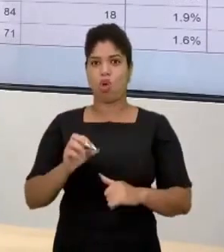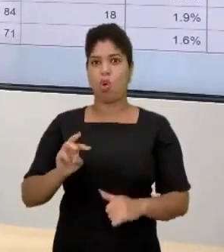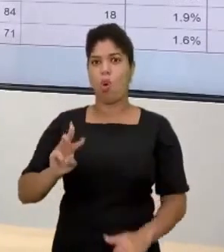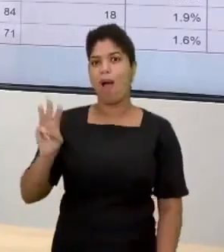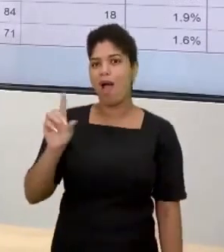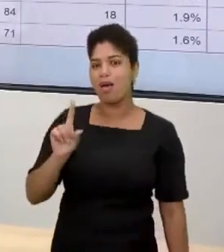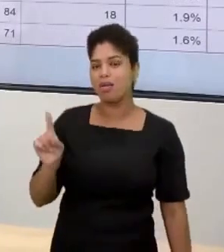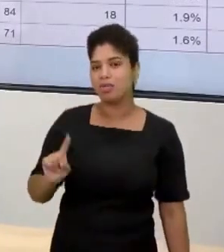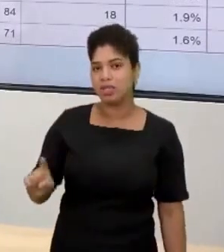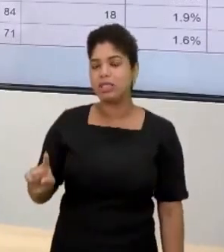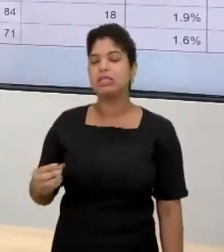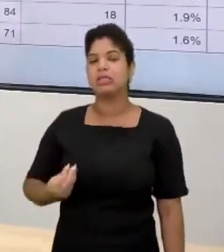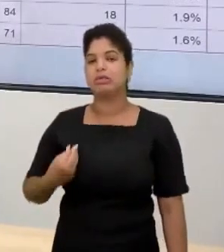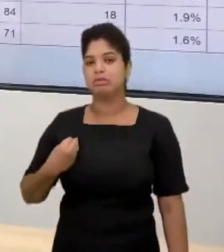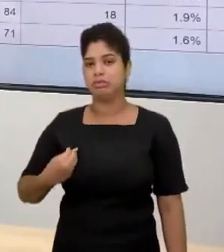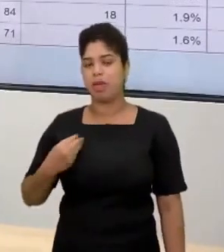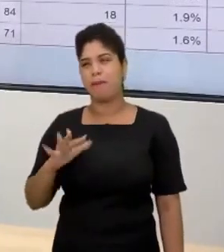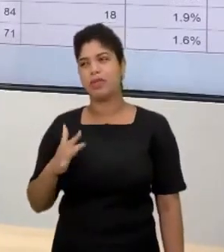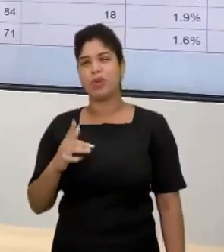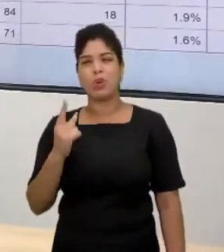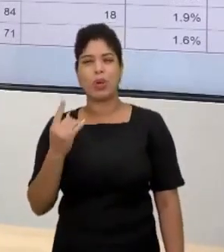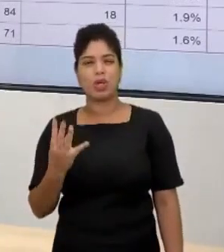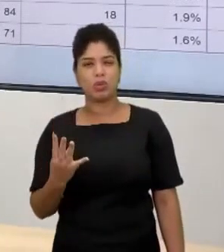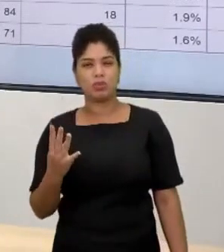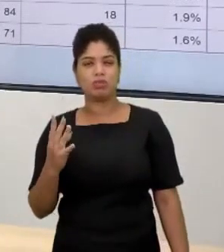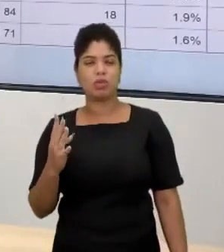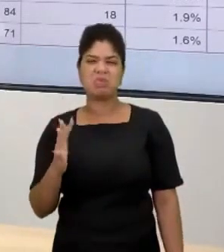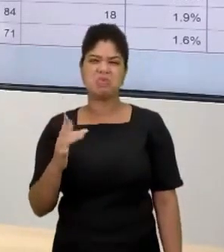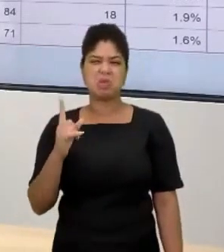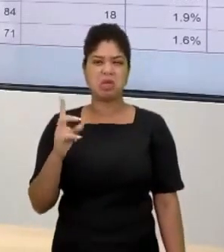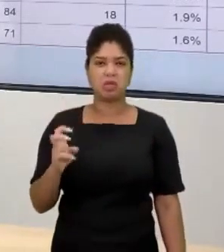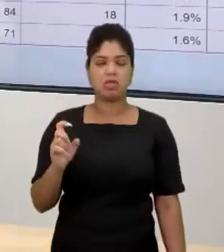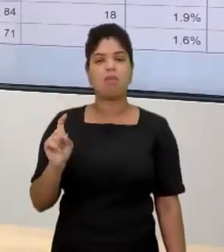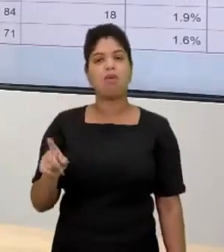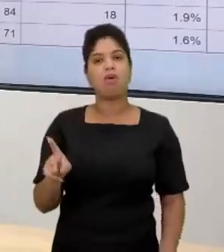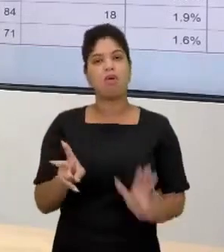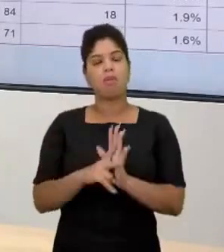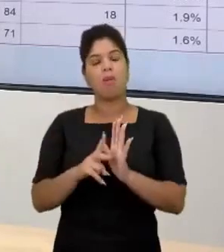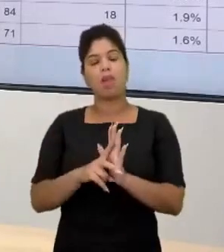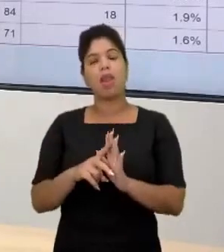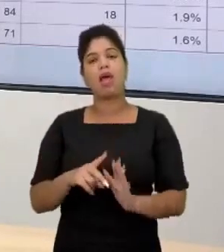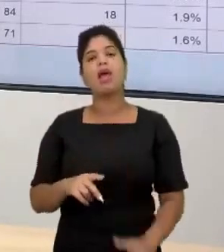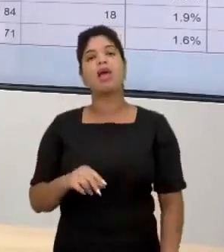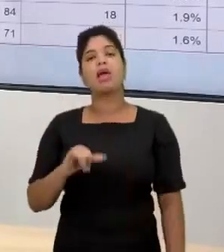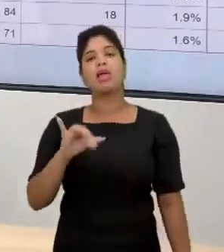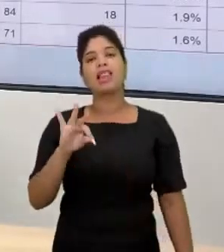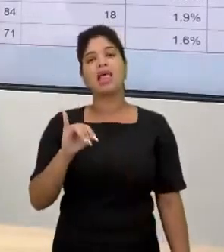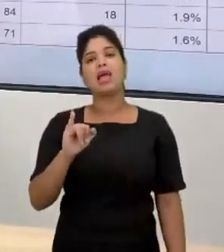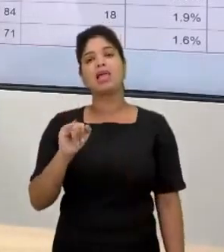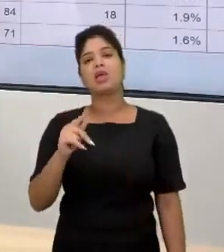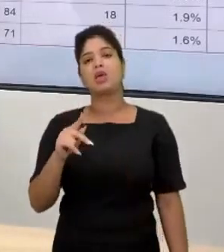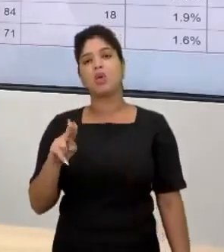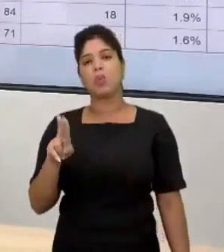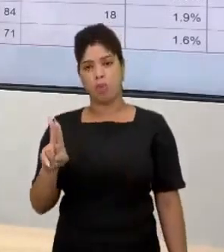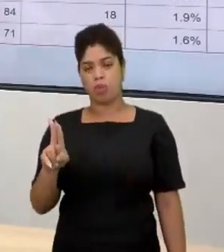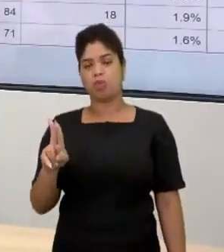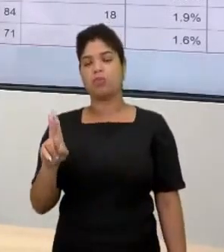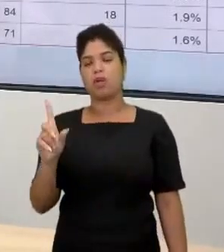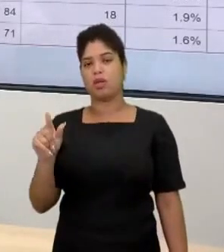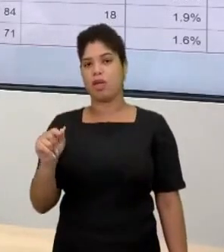aí em torno aí de 14 a 15 mil aí da usina de Itaipu, né, que também, né, é um